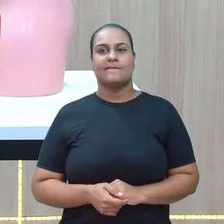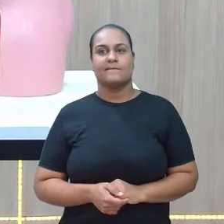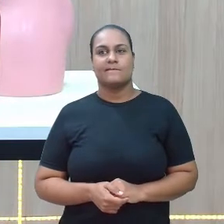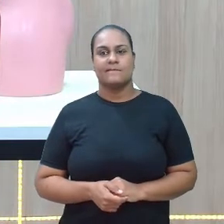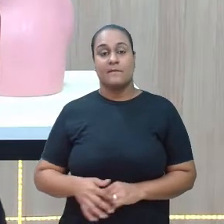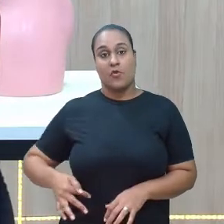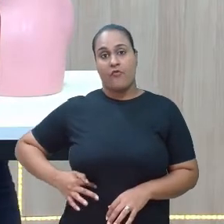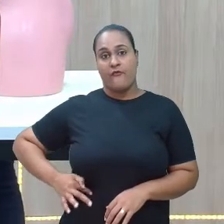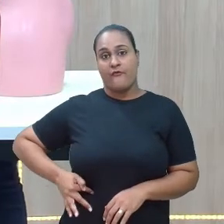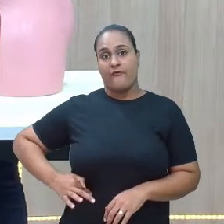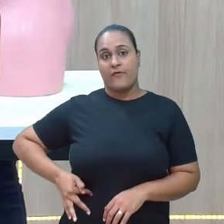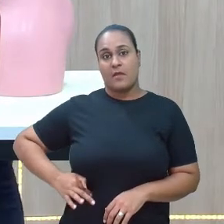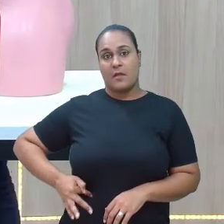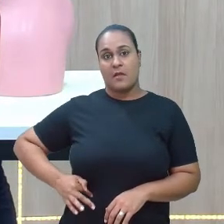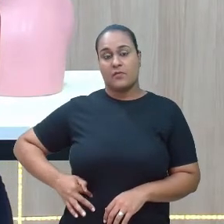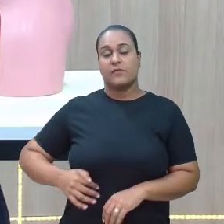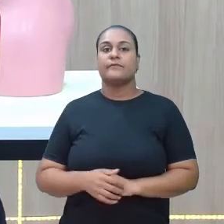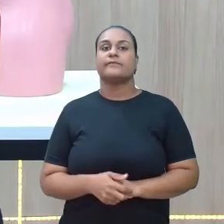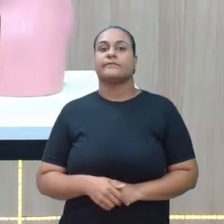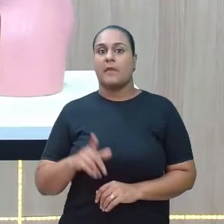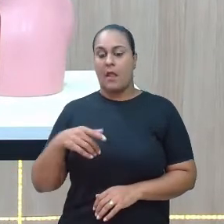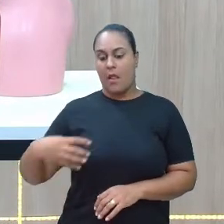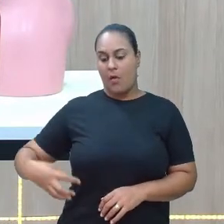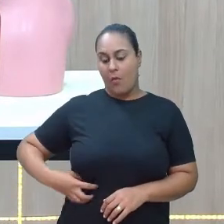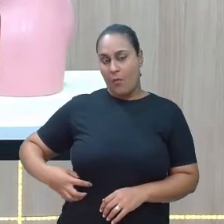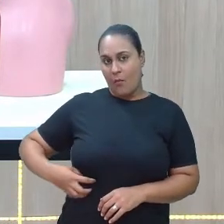O fígado. O fígado é um